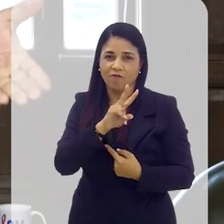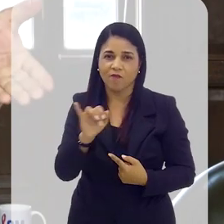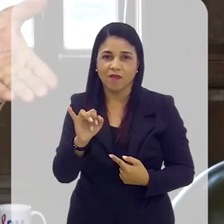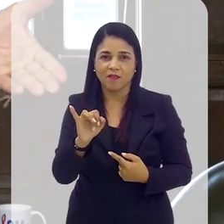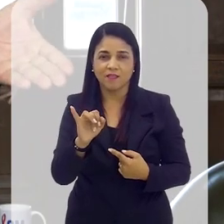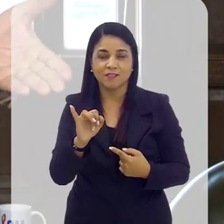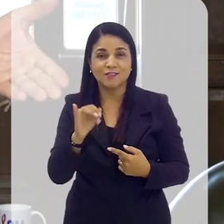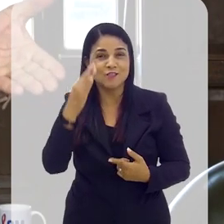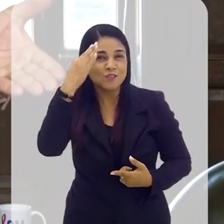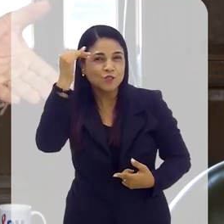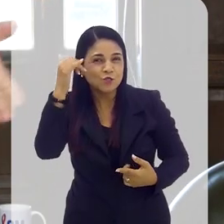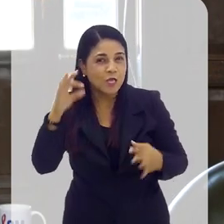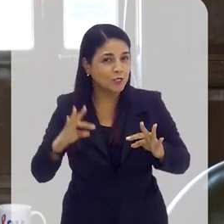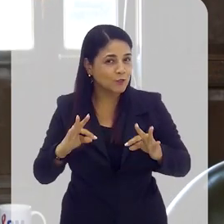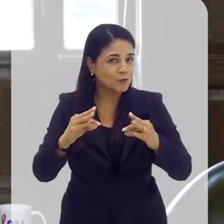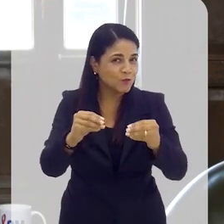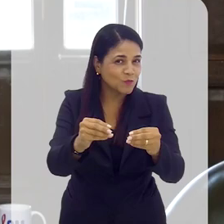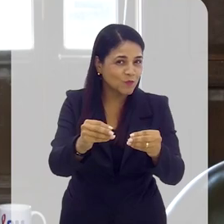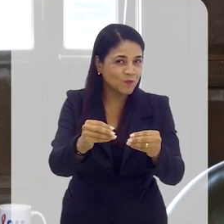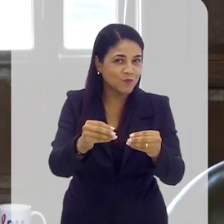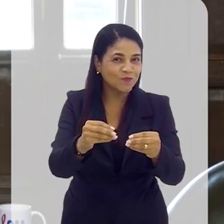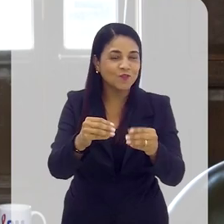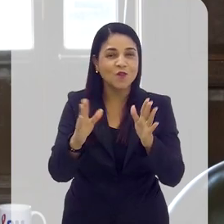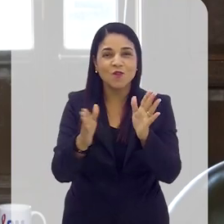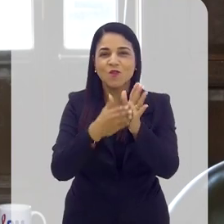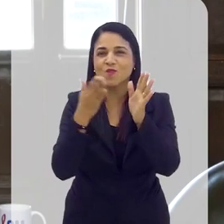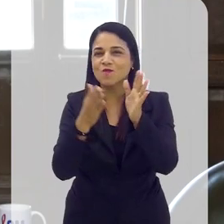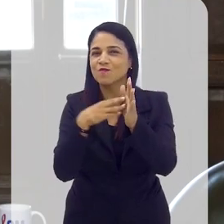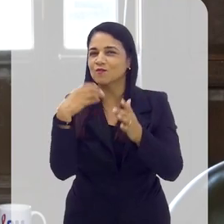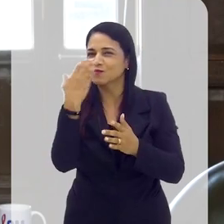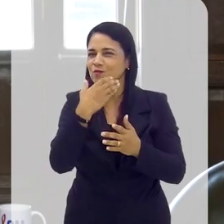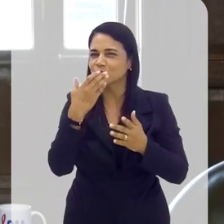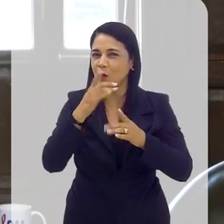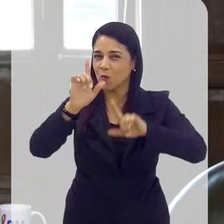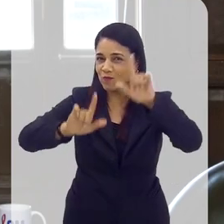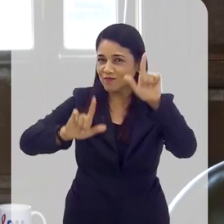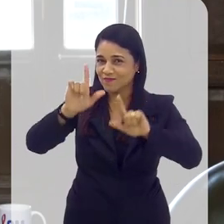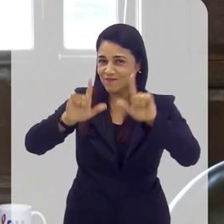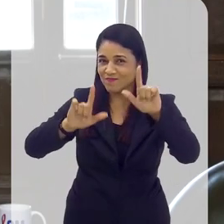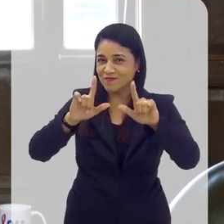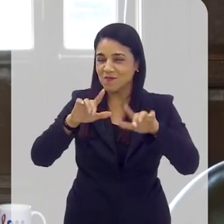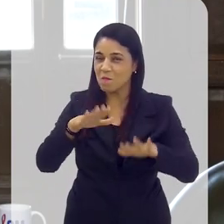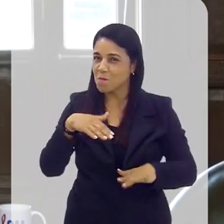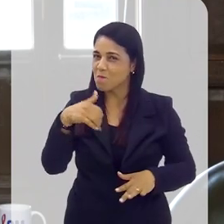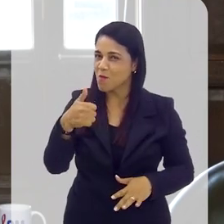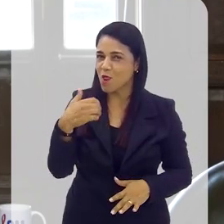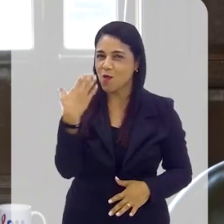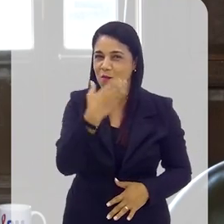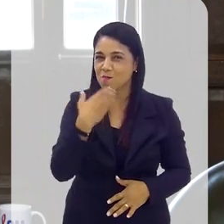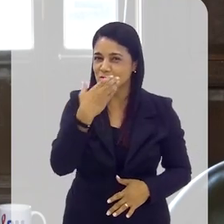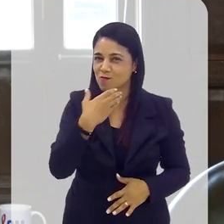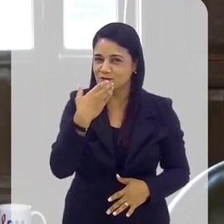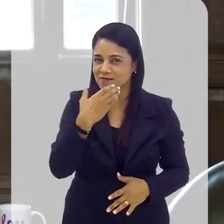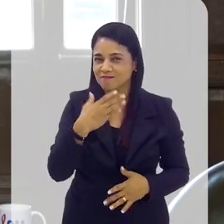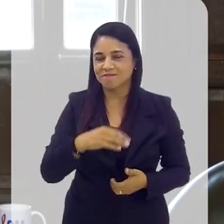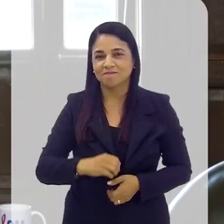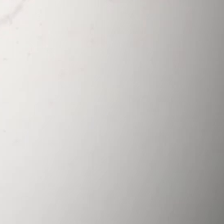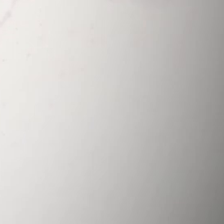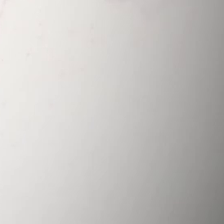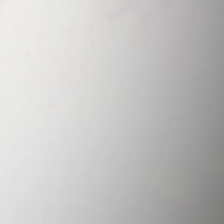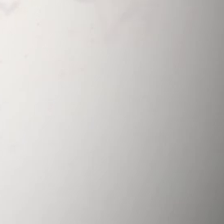Olá, sucesso total, Louvor Som está no ar, com o melhor da música e muito mais.